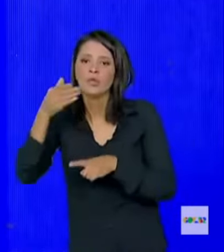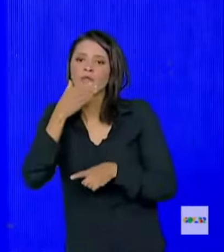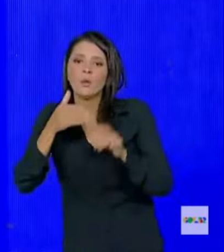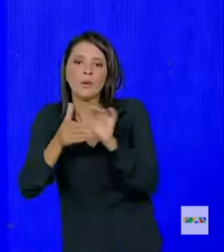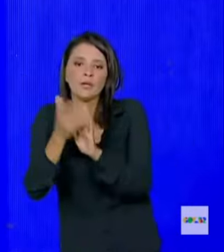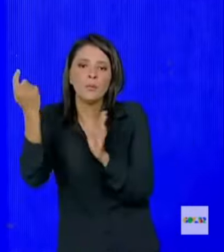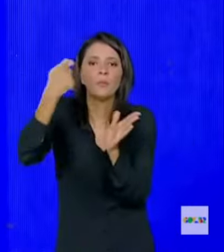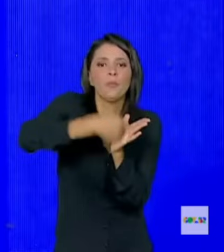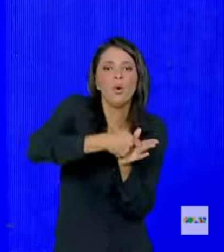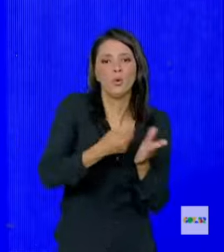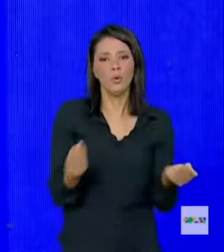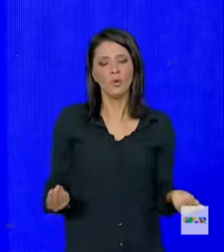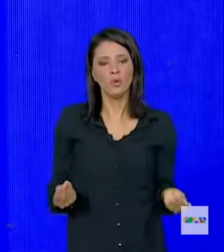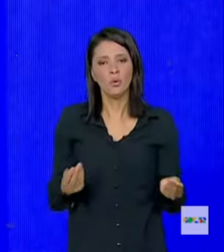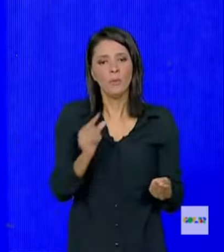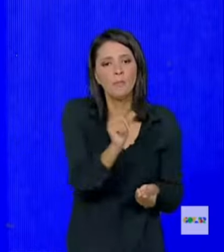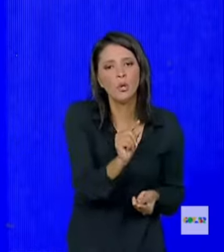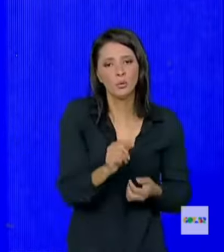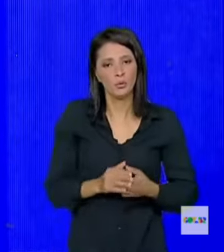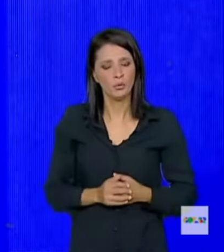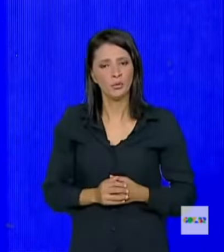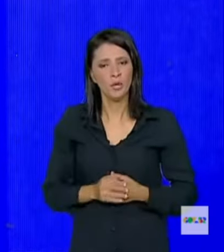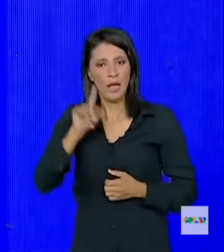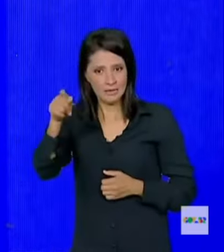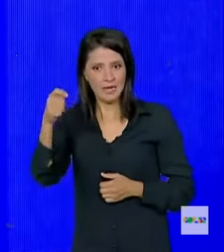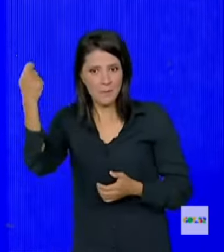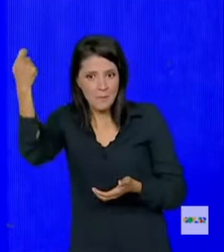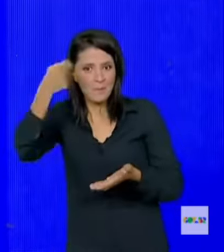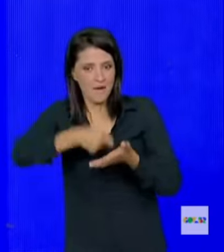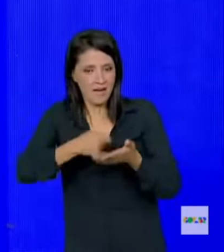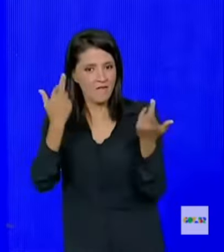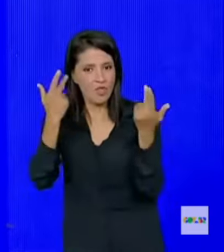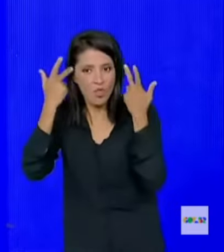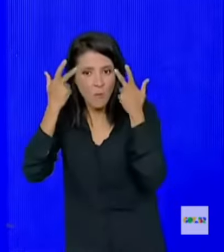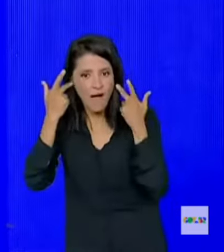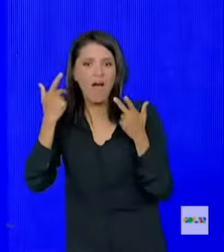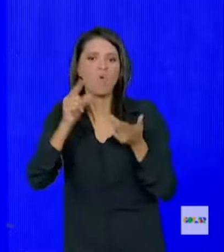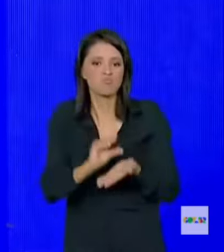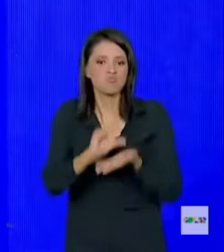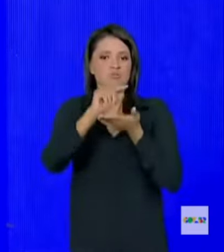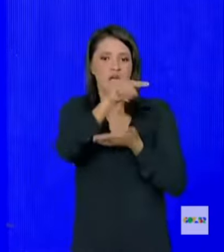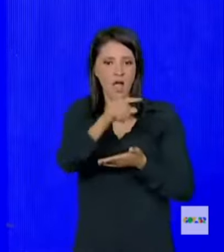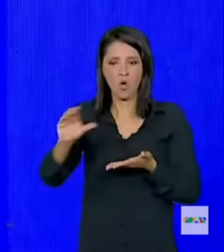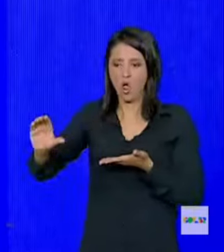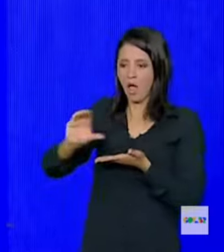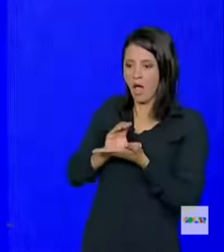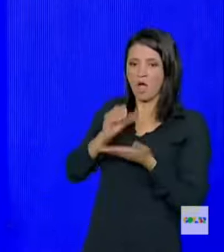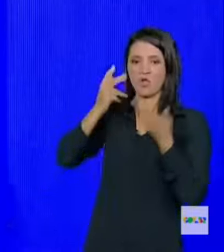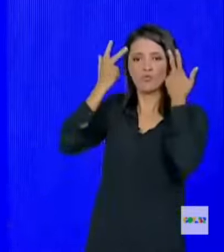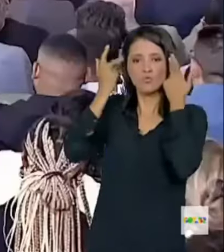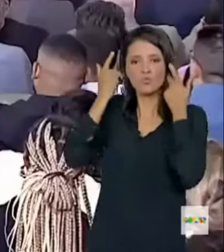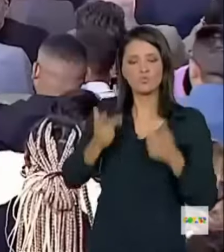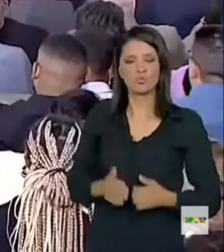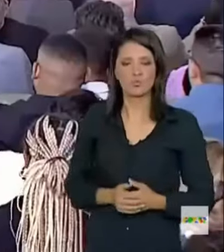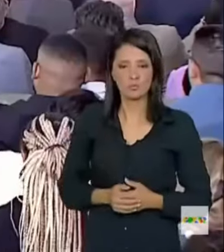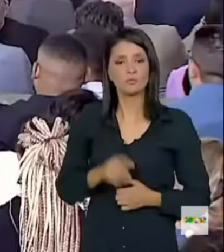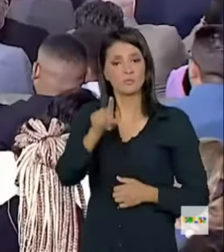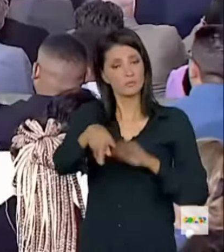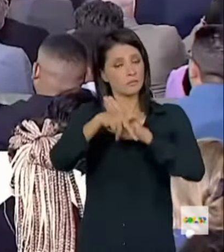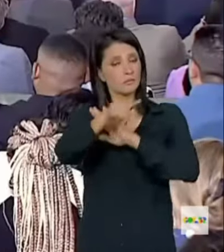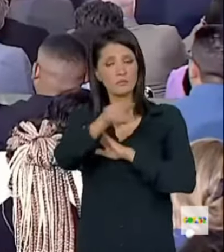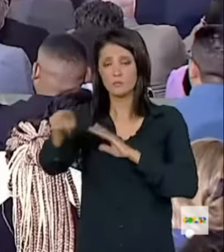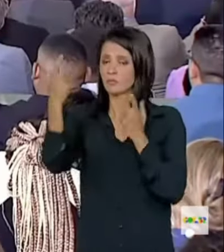pouco. Se teu marido pagasse tão justo como era normal, você estaria ganhando normal. Isso vale para